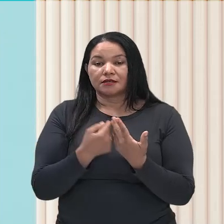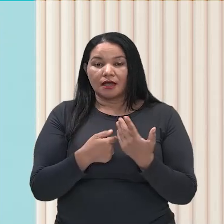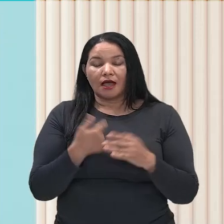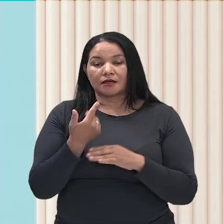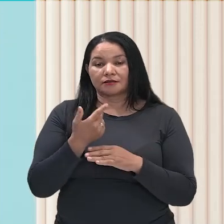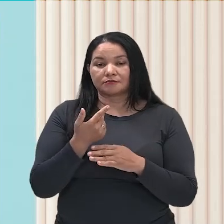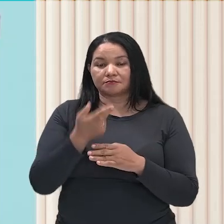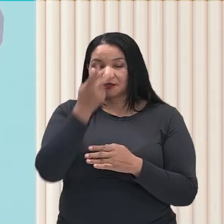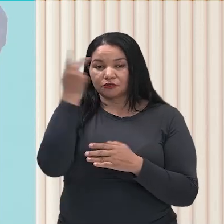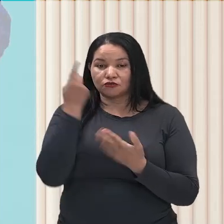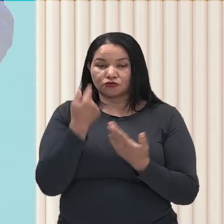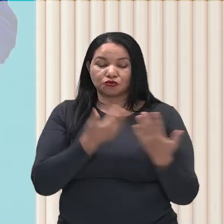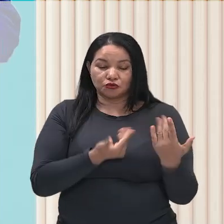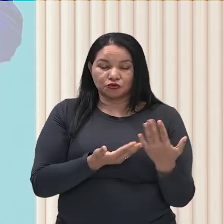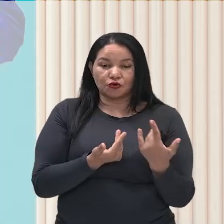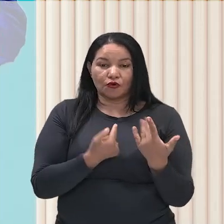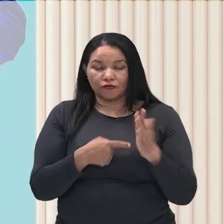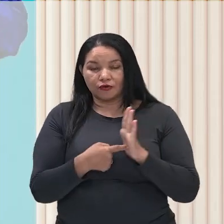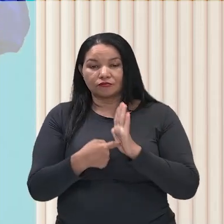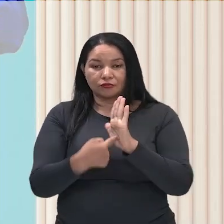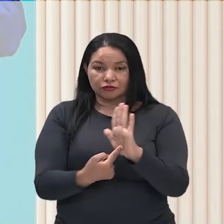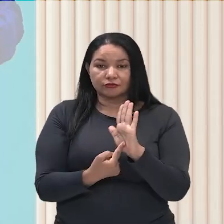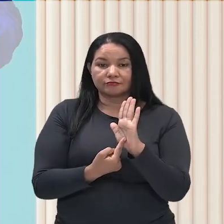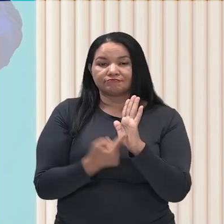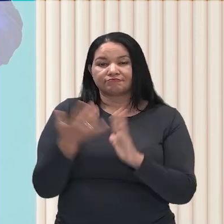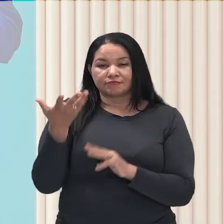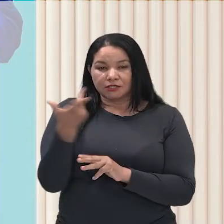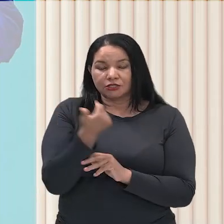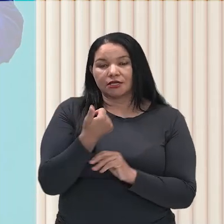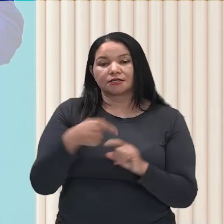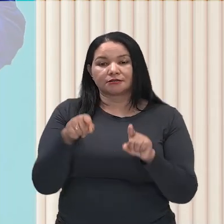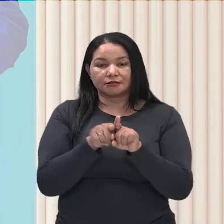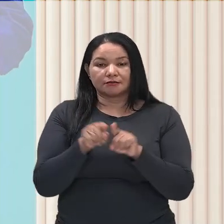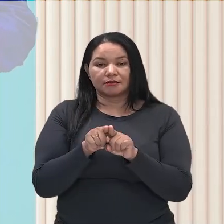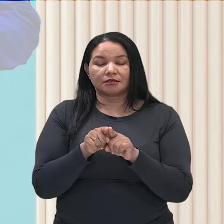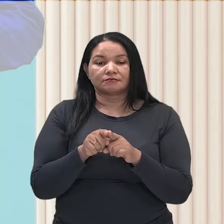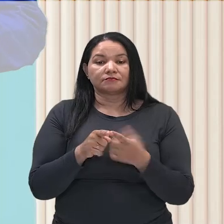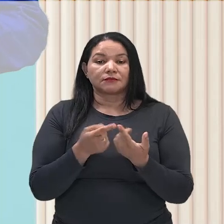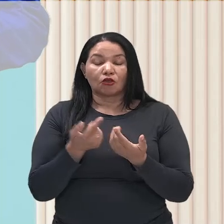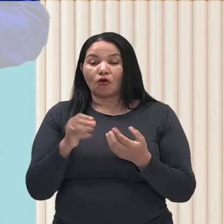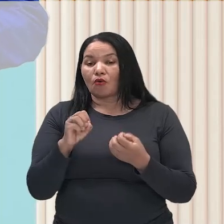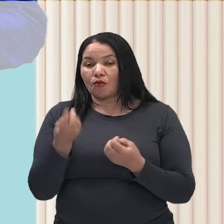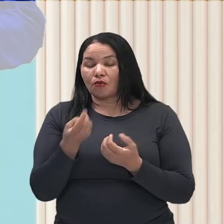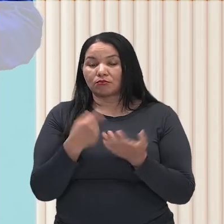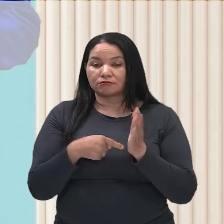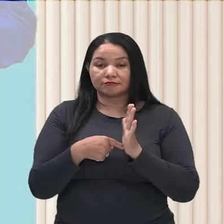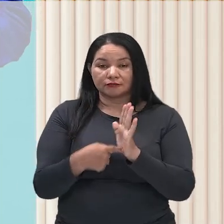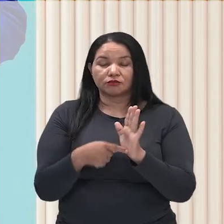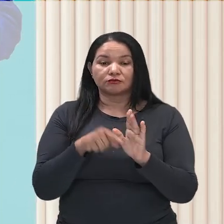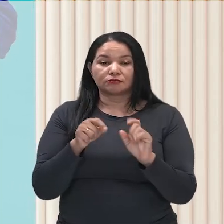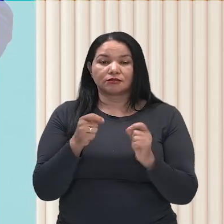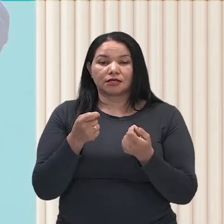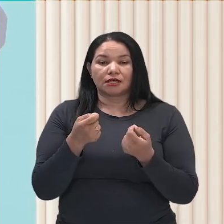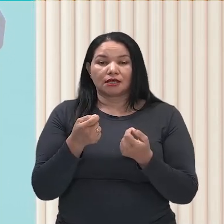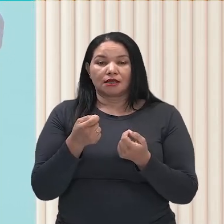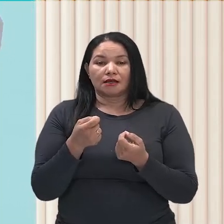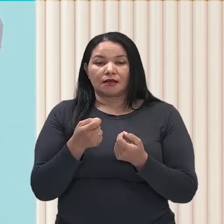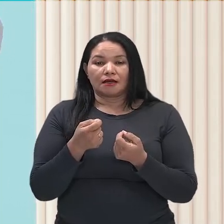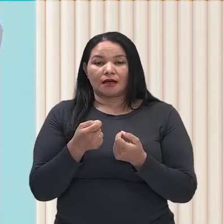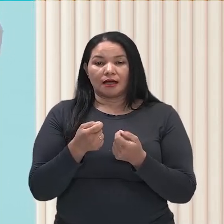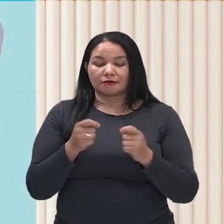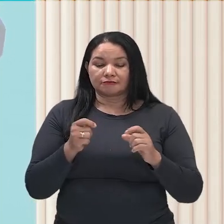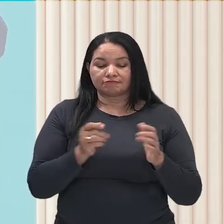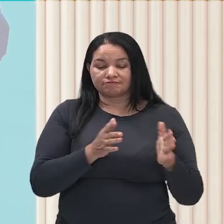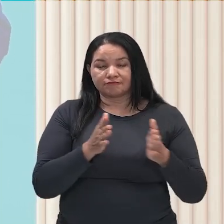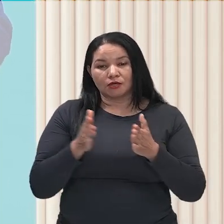artistas exibirem seus talentos individuais ou colaborem com performances coletivas, além de proporcionar um espaço